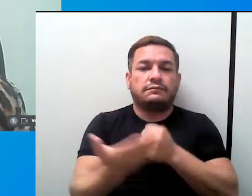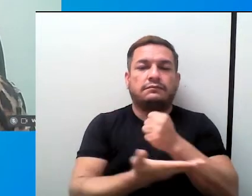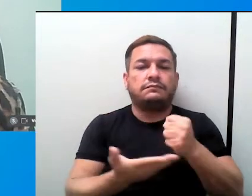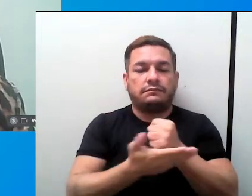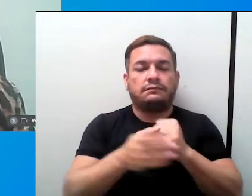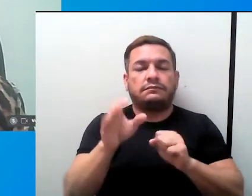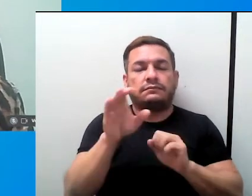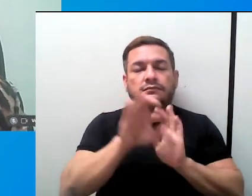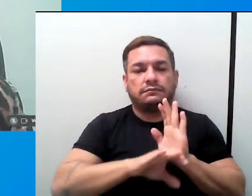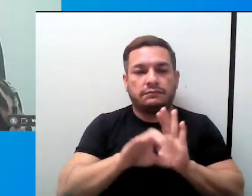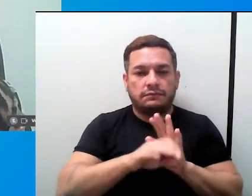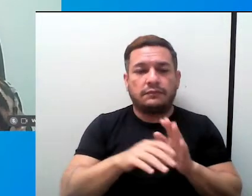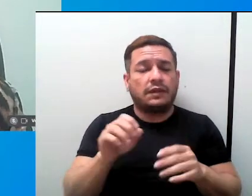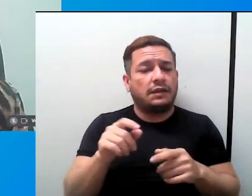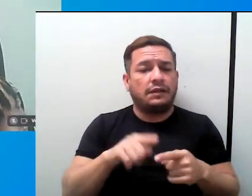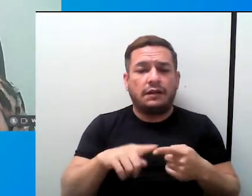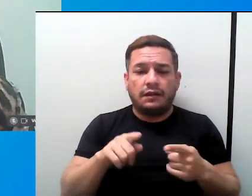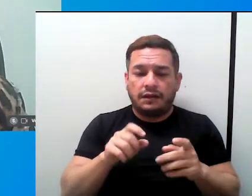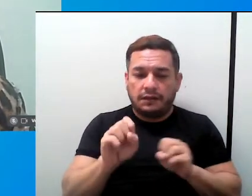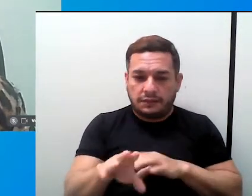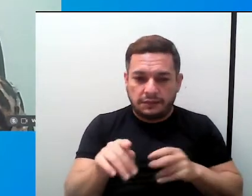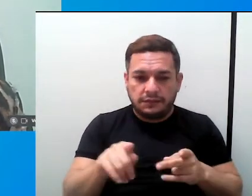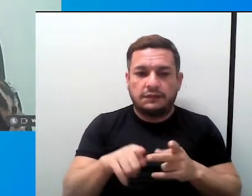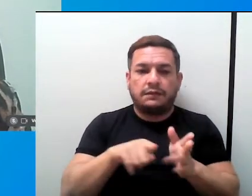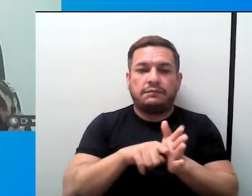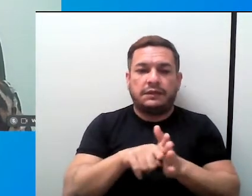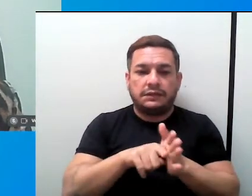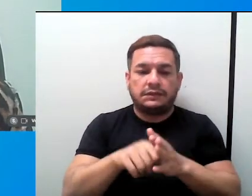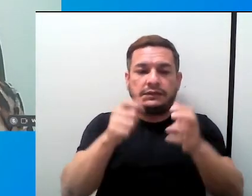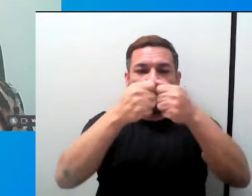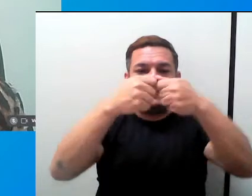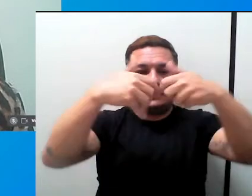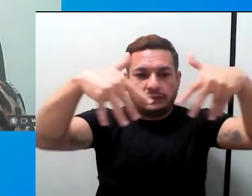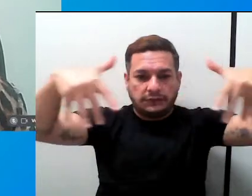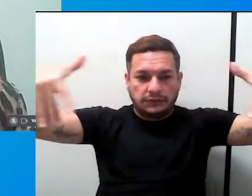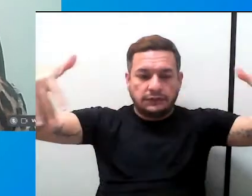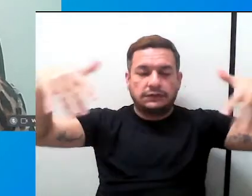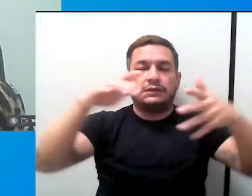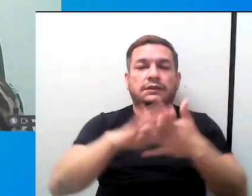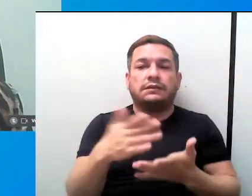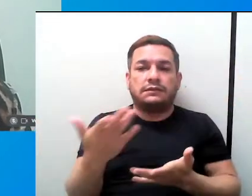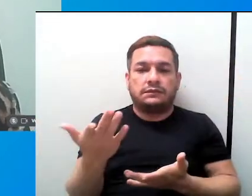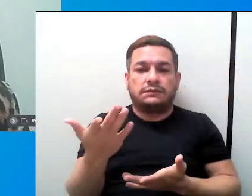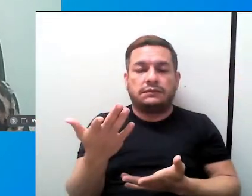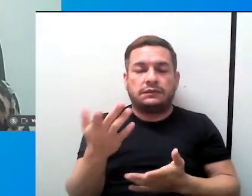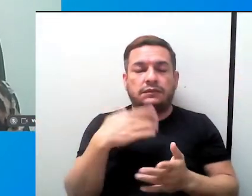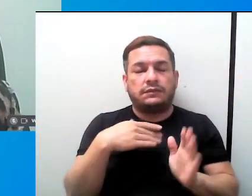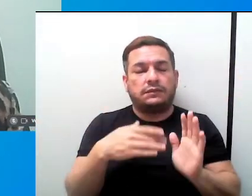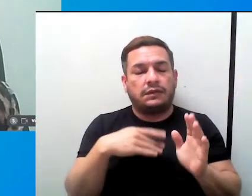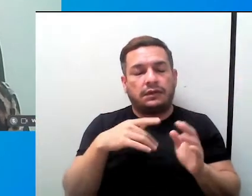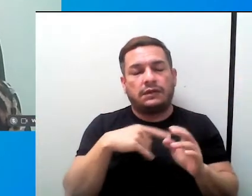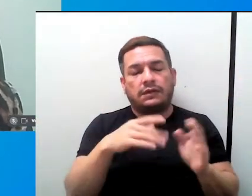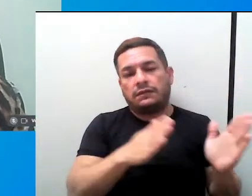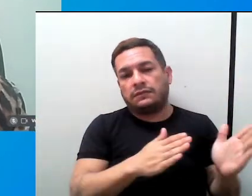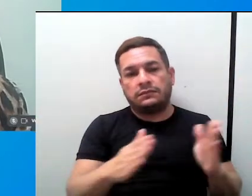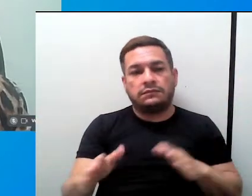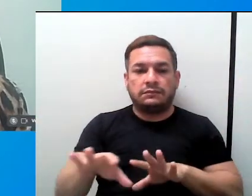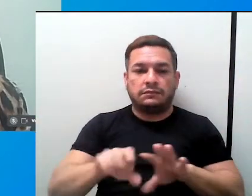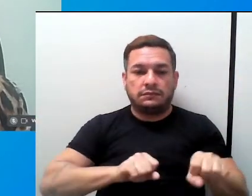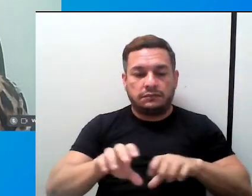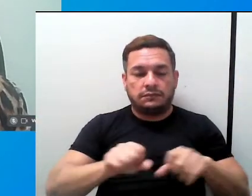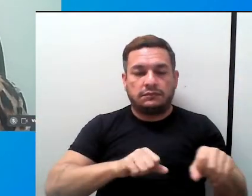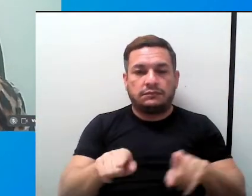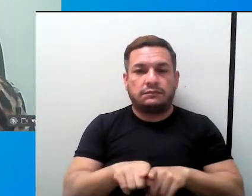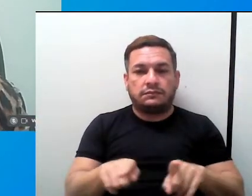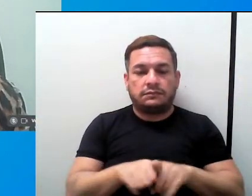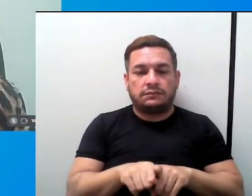seja ensino, pesquisa ou extensão. Isso compõe o currículo dele, né? Compõe a sua trajetória formativa.